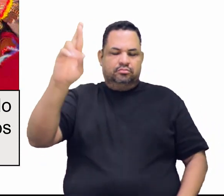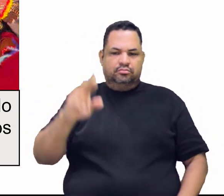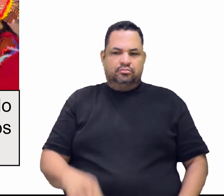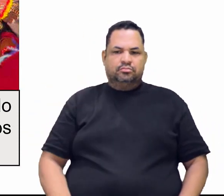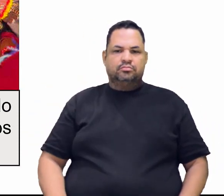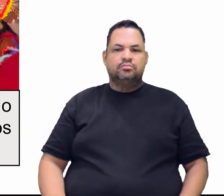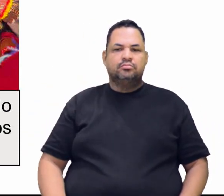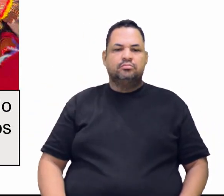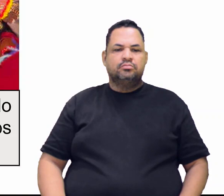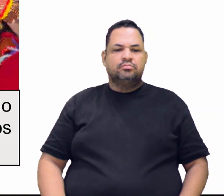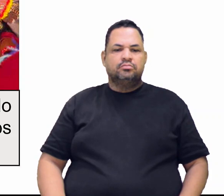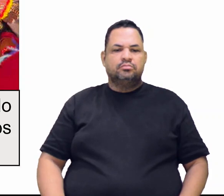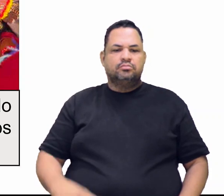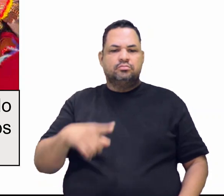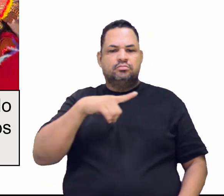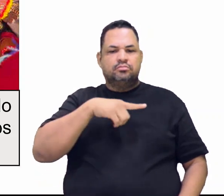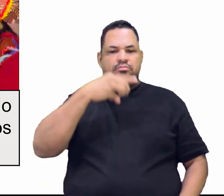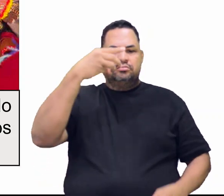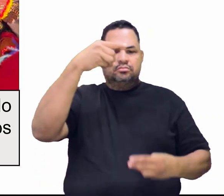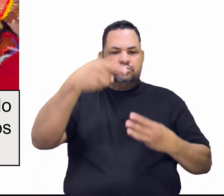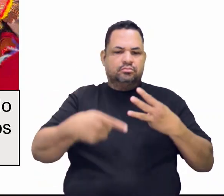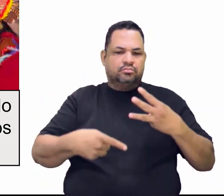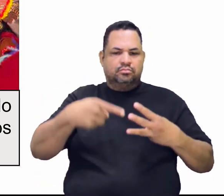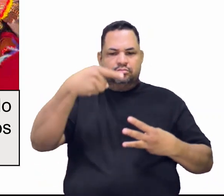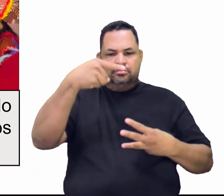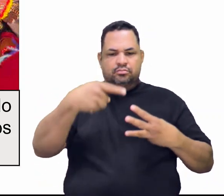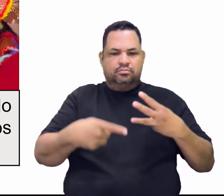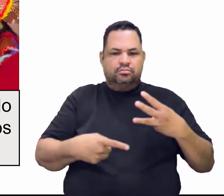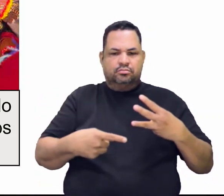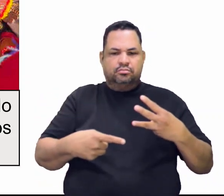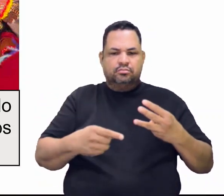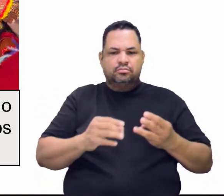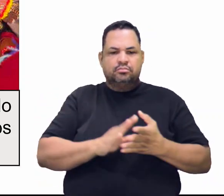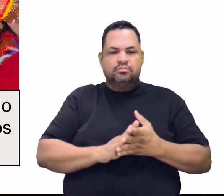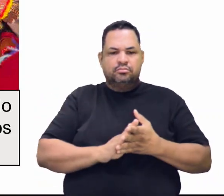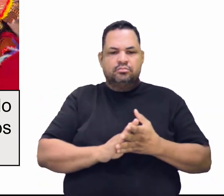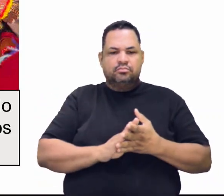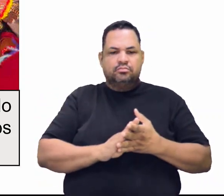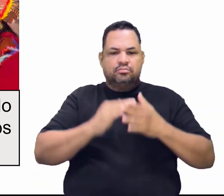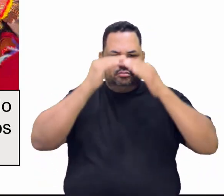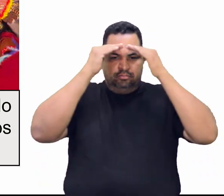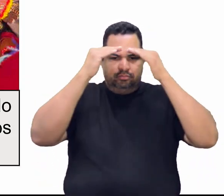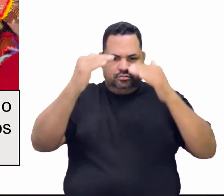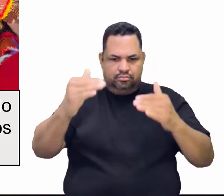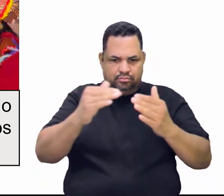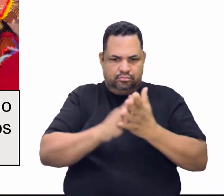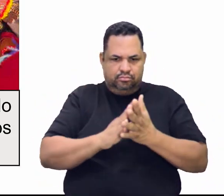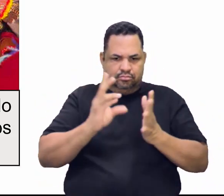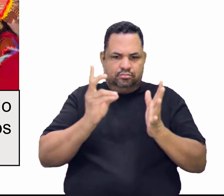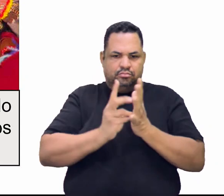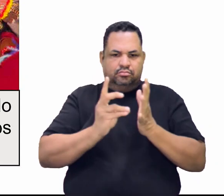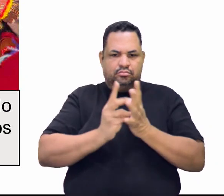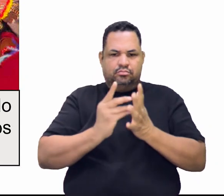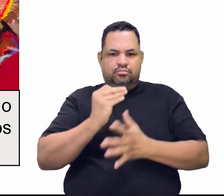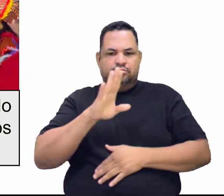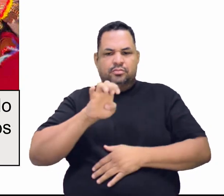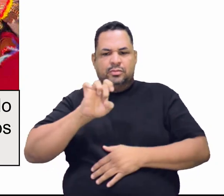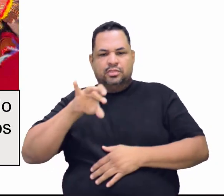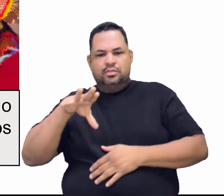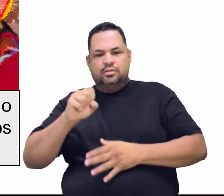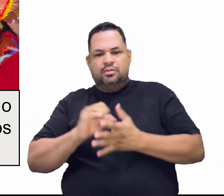senhorio. Haviam 3 formas de sugestão indígena, que era o descimento, viu? O